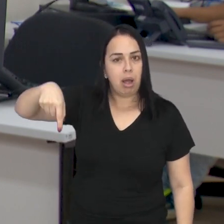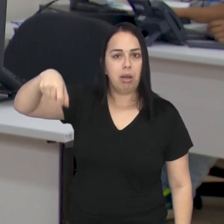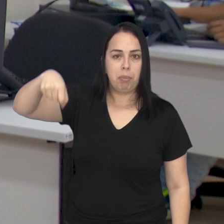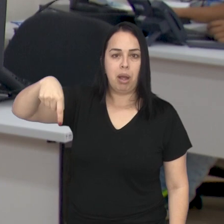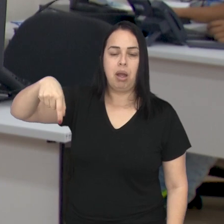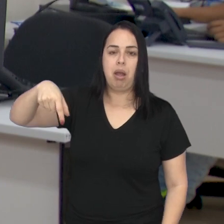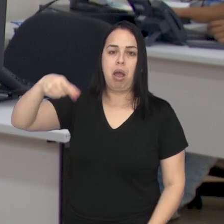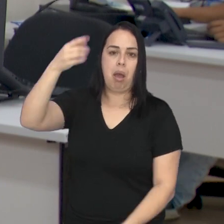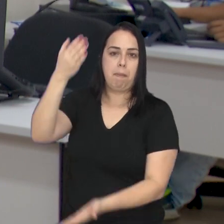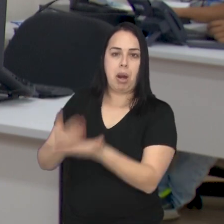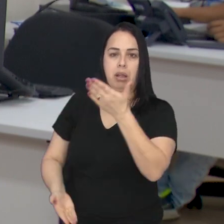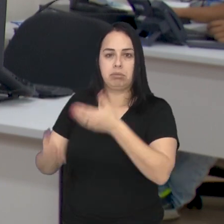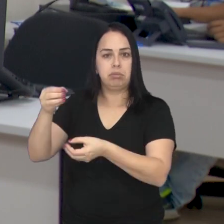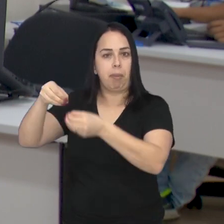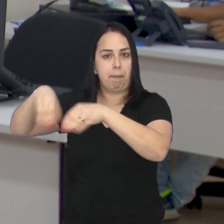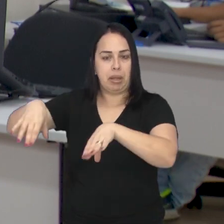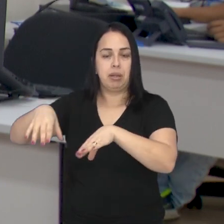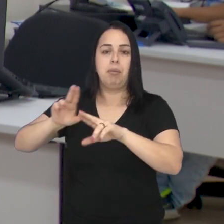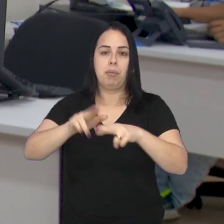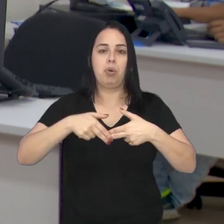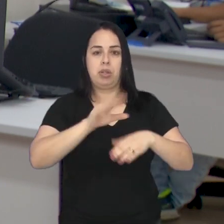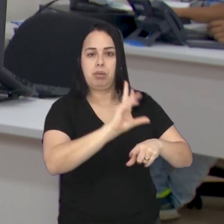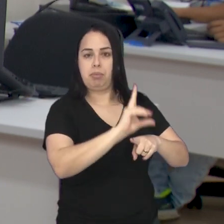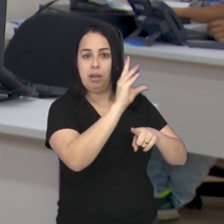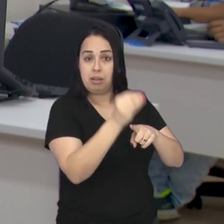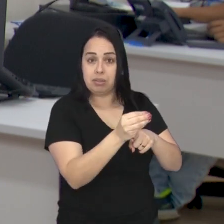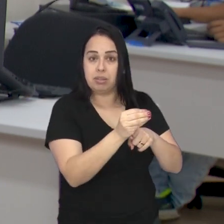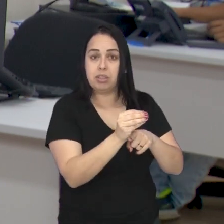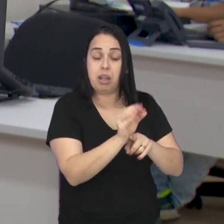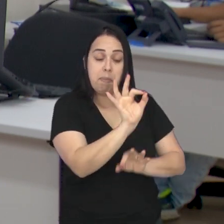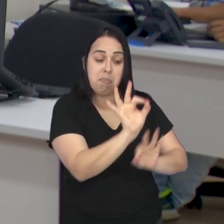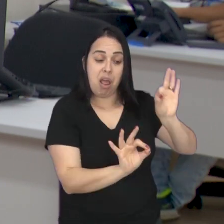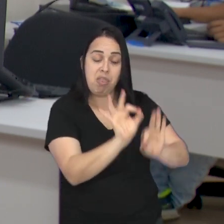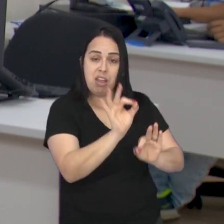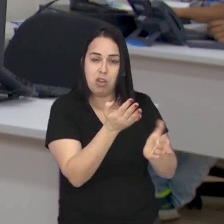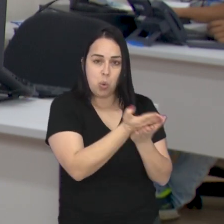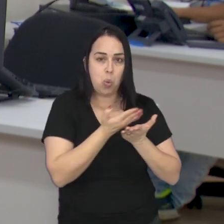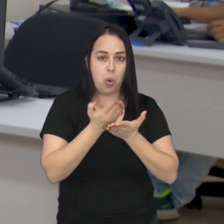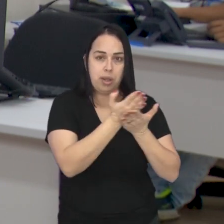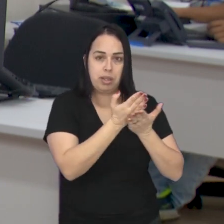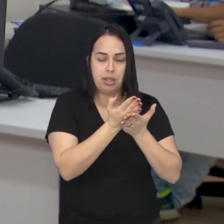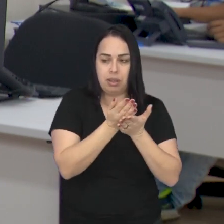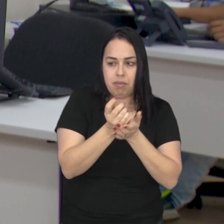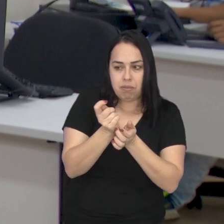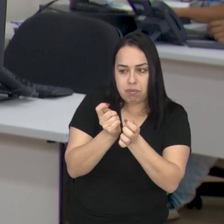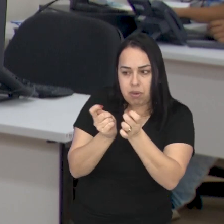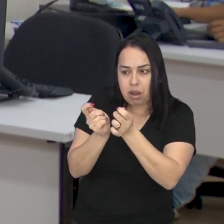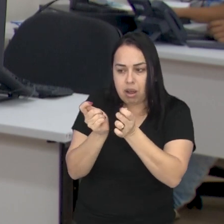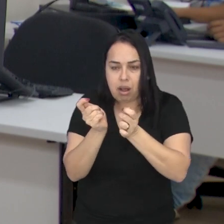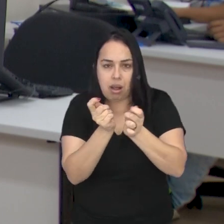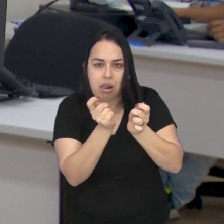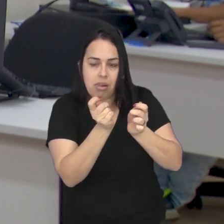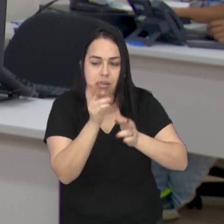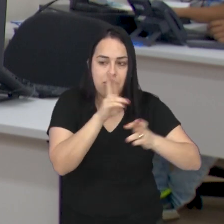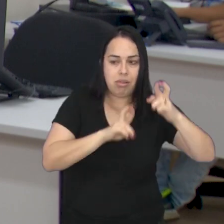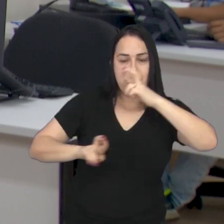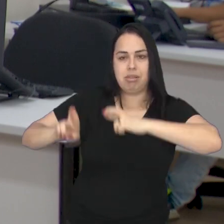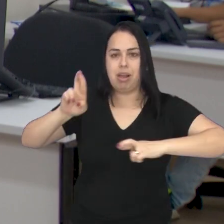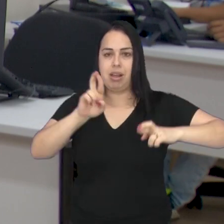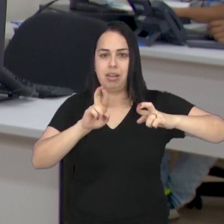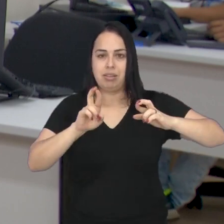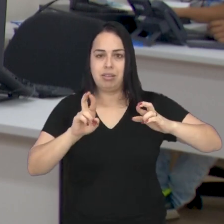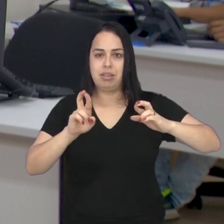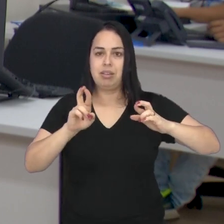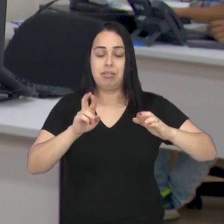para as nossas casas. Para tentar amenizar esse problema, o Parque Tecnológico está elaborando um estudo que vai monitorar em tempo real